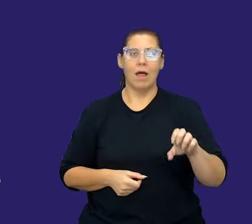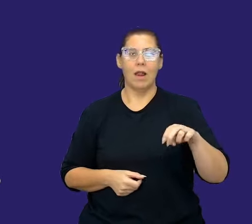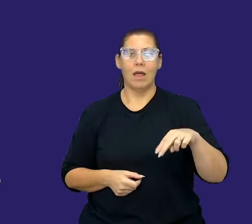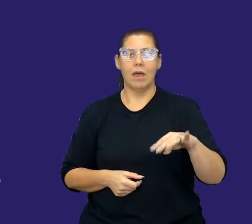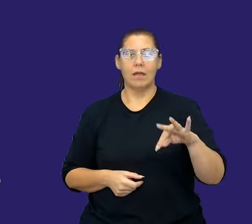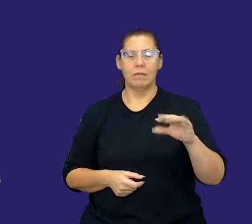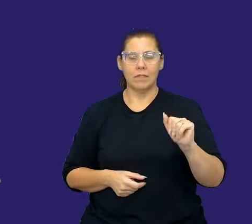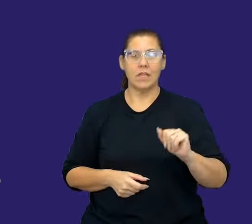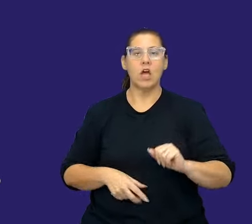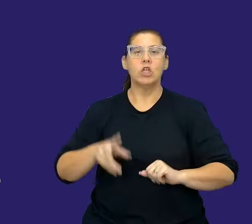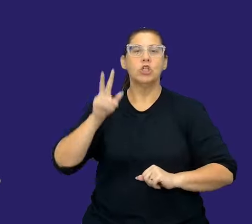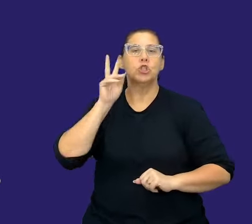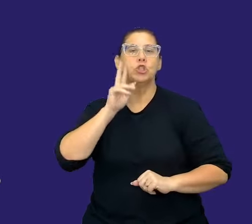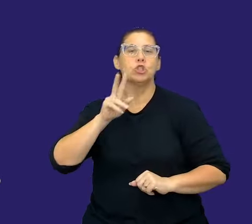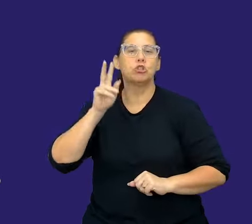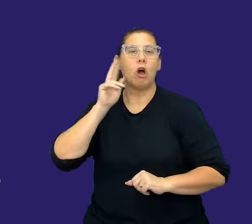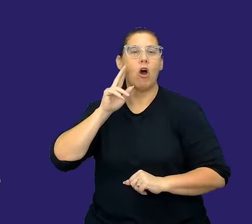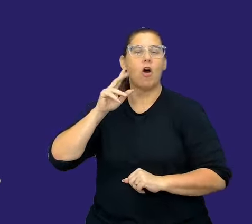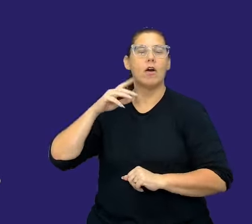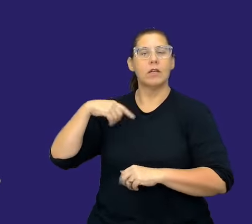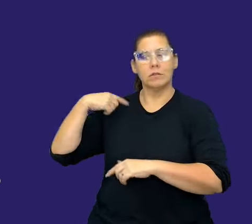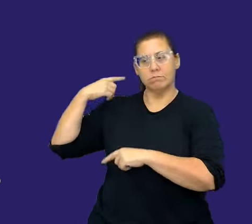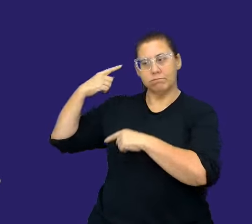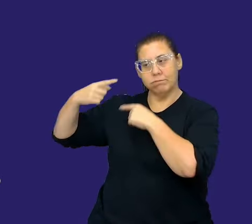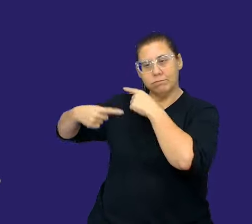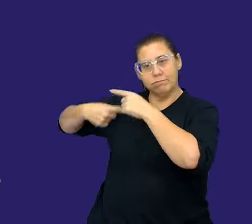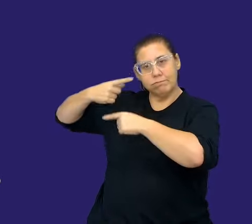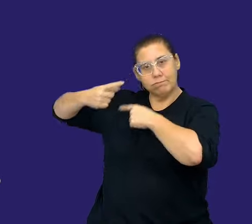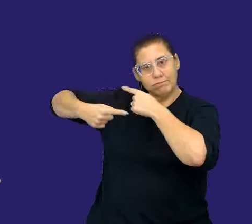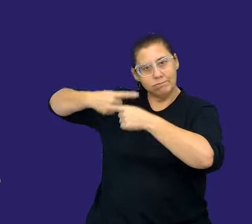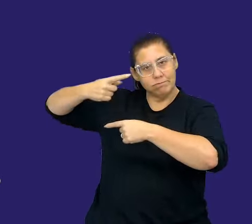histórias contadas de geração a geração